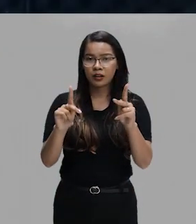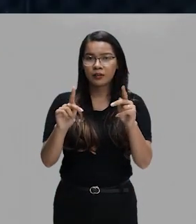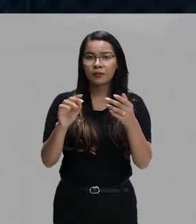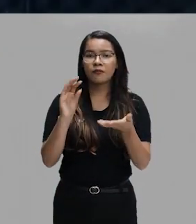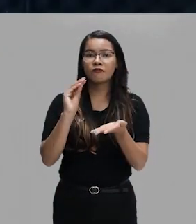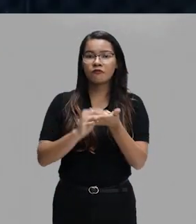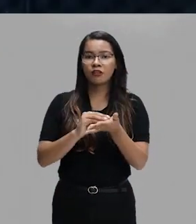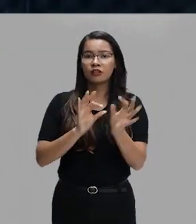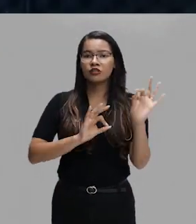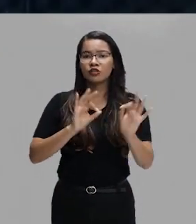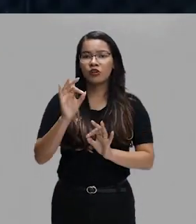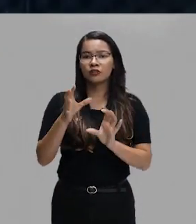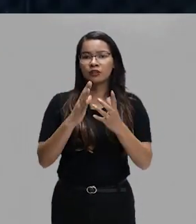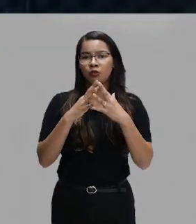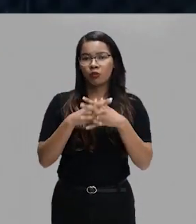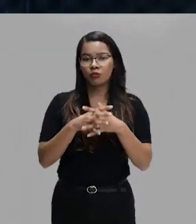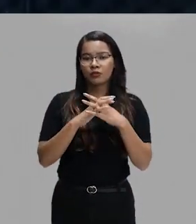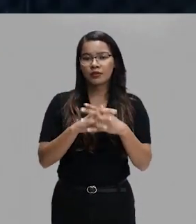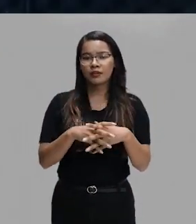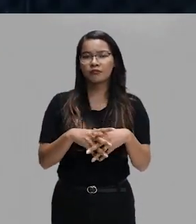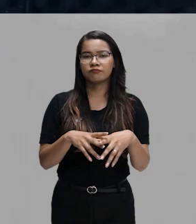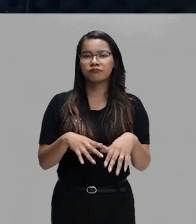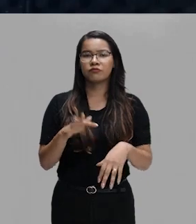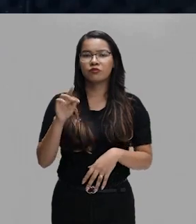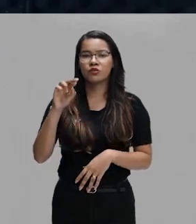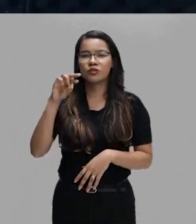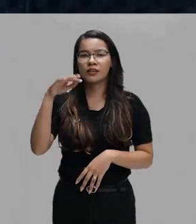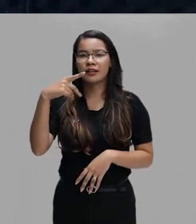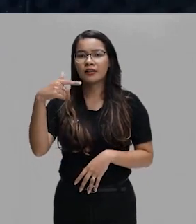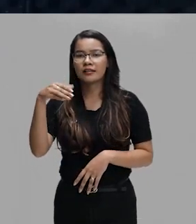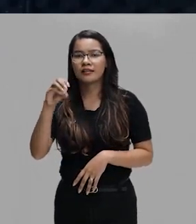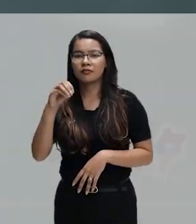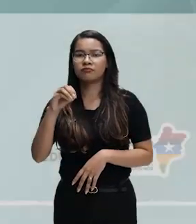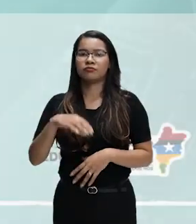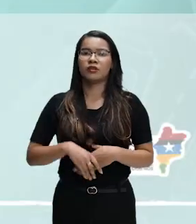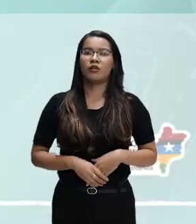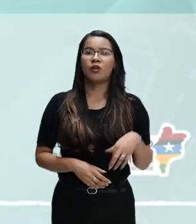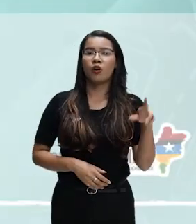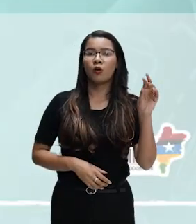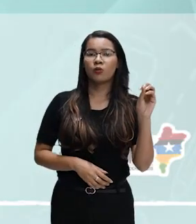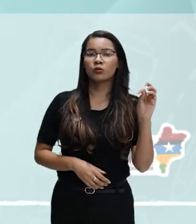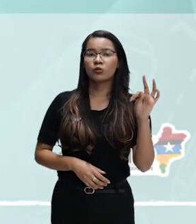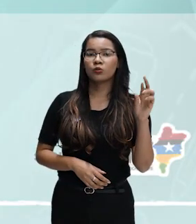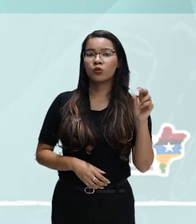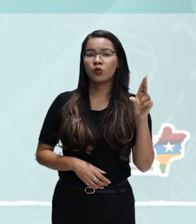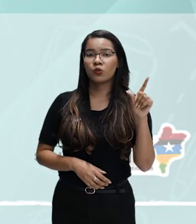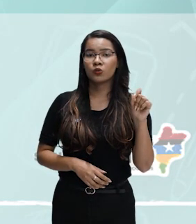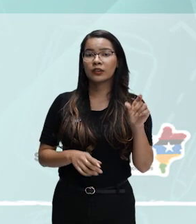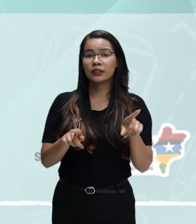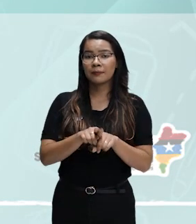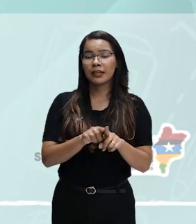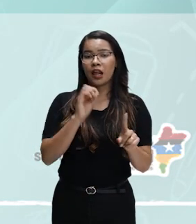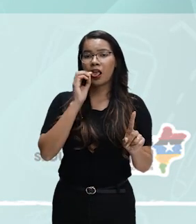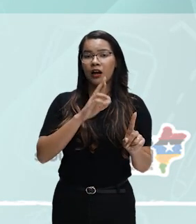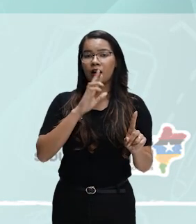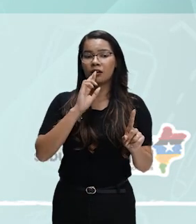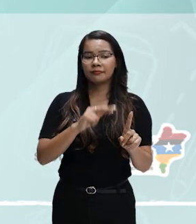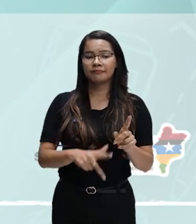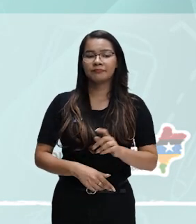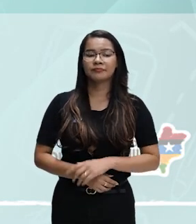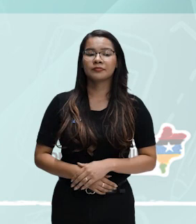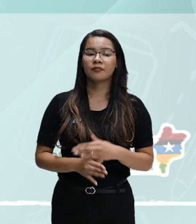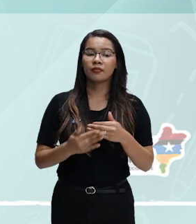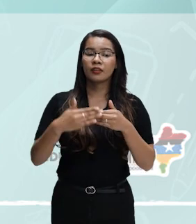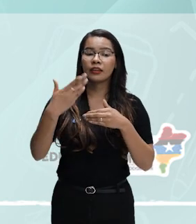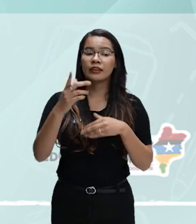Desordem, frustração, rótulo e crítica. Fechou? Adiante. Existem também 2 perspectivas